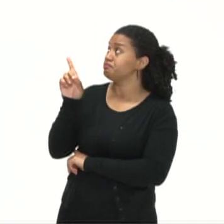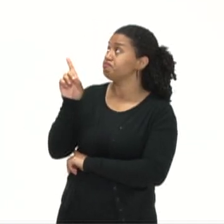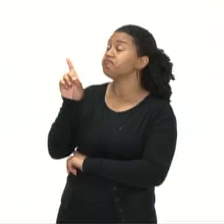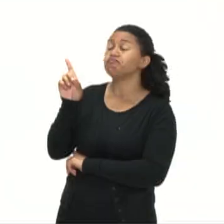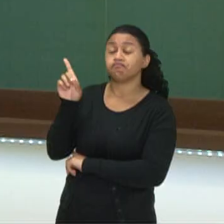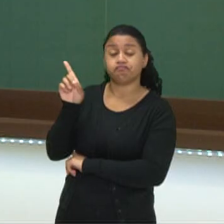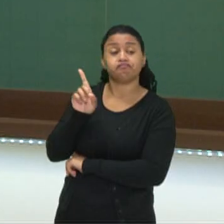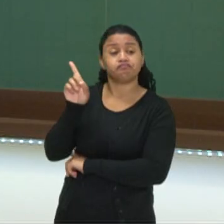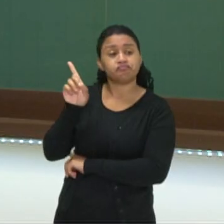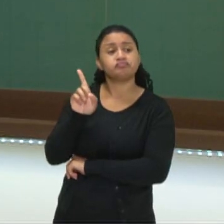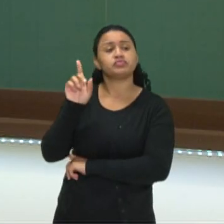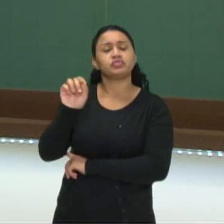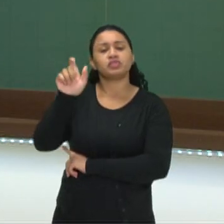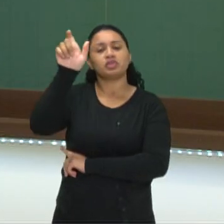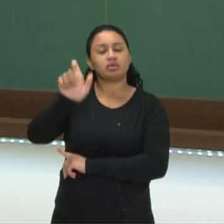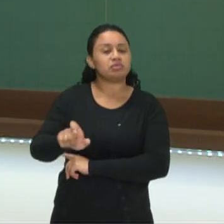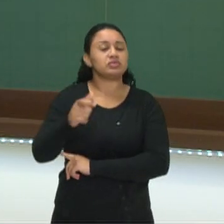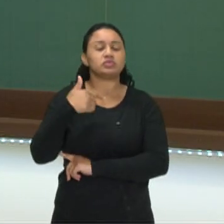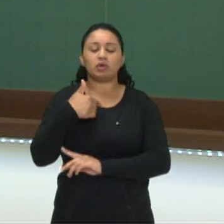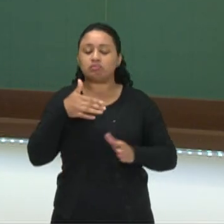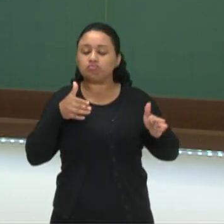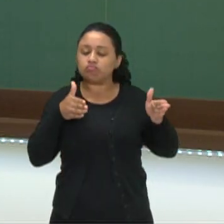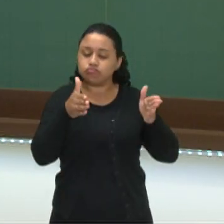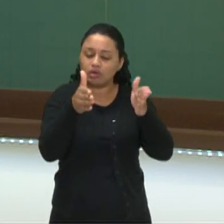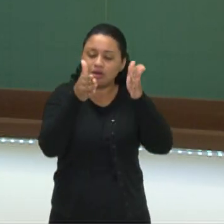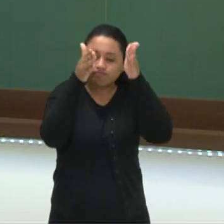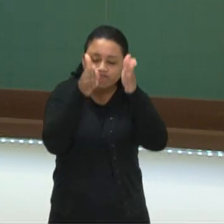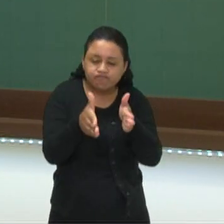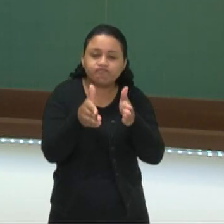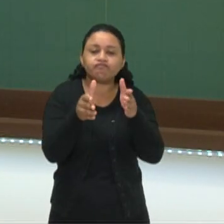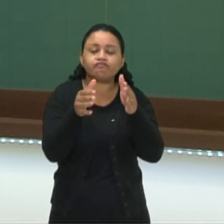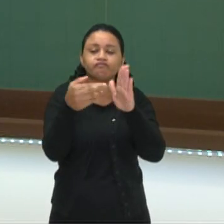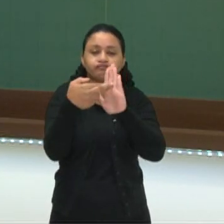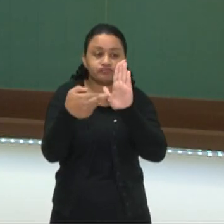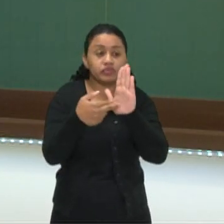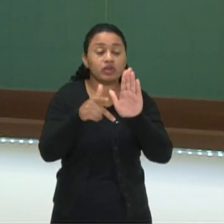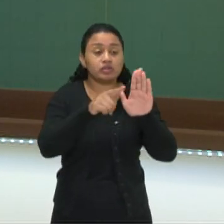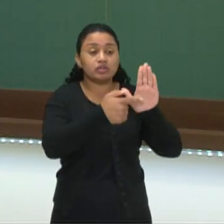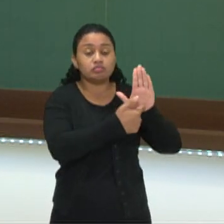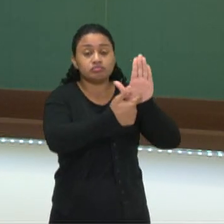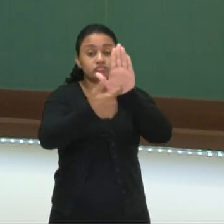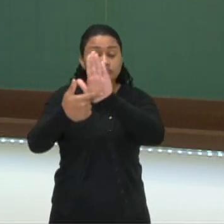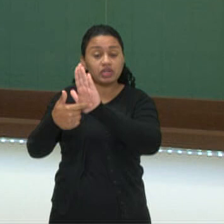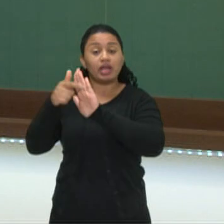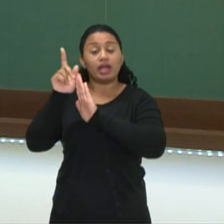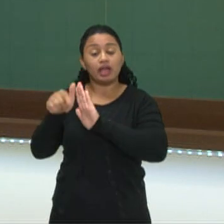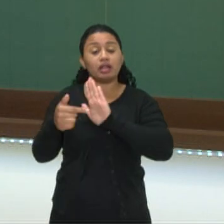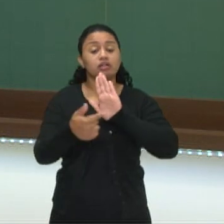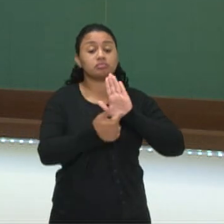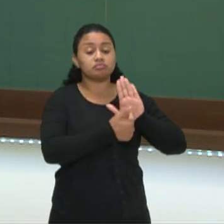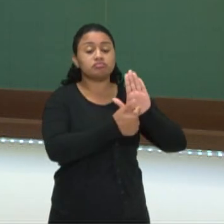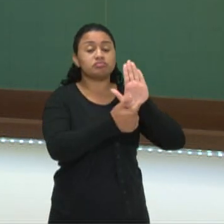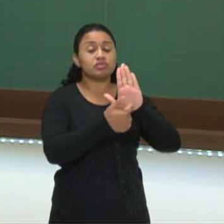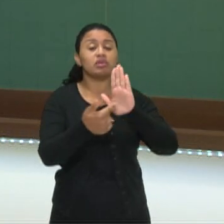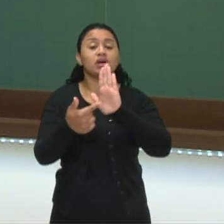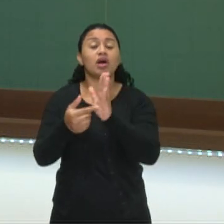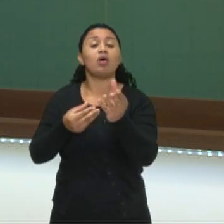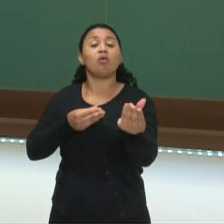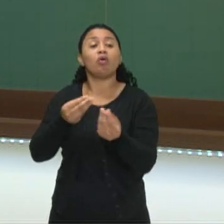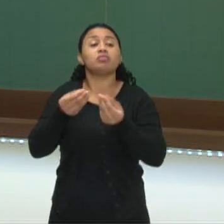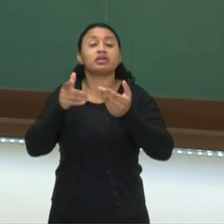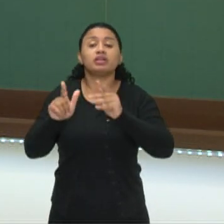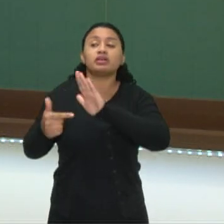Rothko, inclusive, ele era uma pessoa assim tão sistemática que ele, quando ele ia expor na galeria, ele mostrava para os galeristas que forma ele queria que